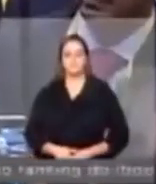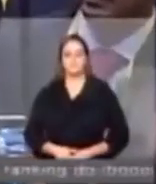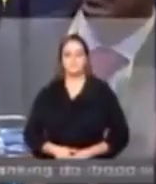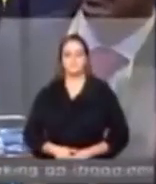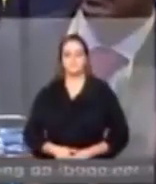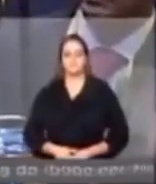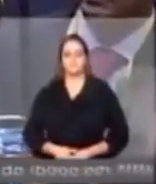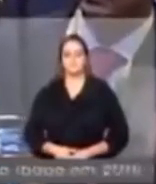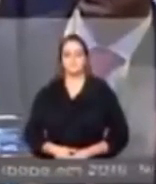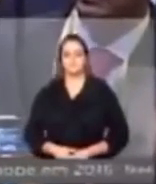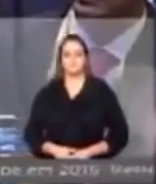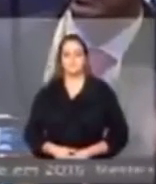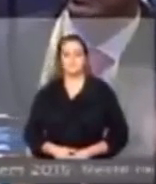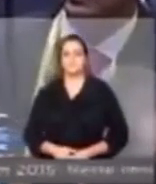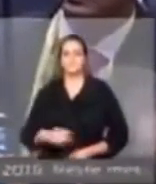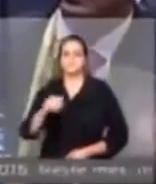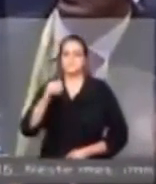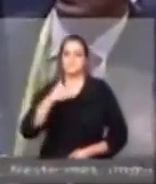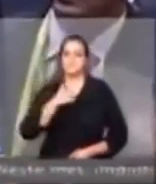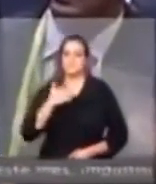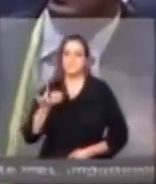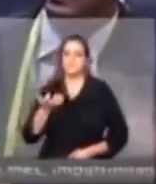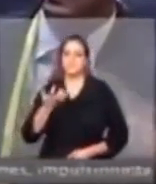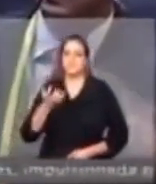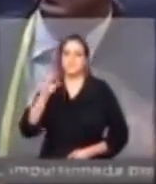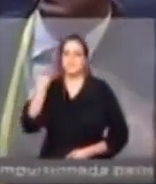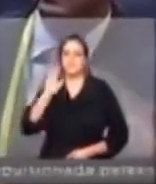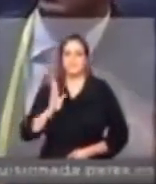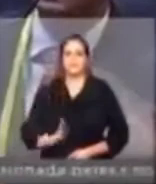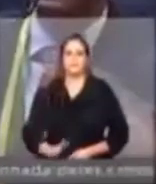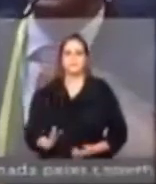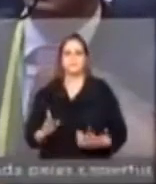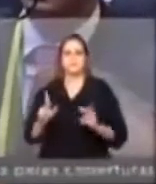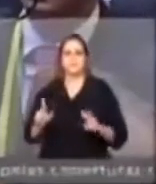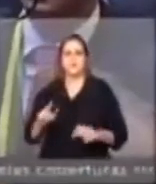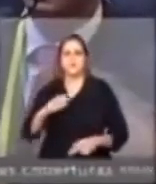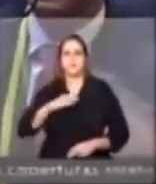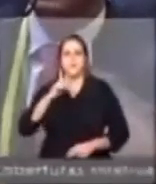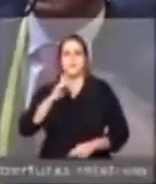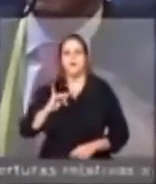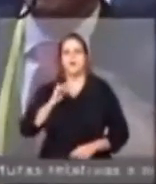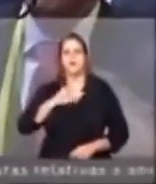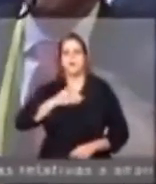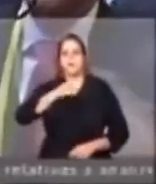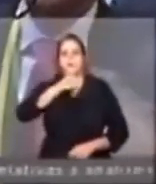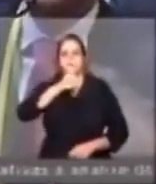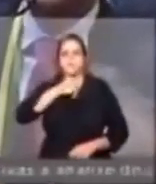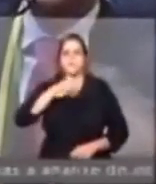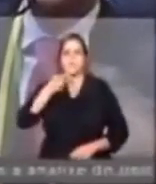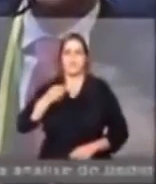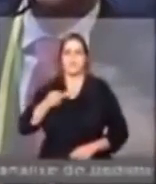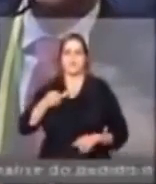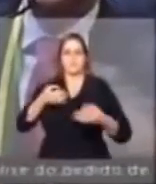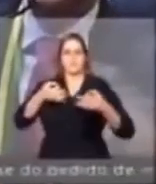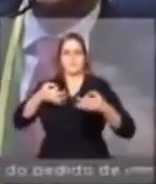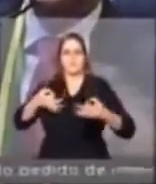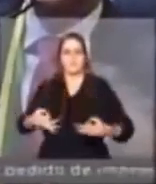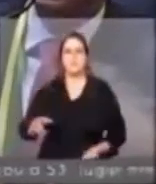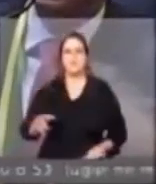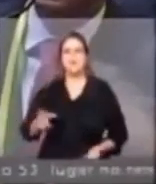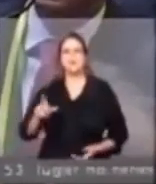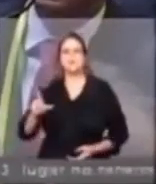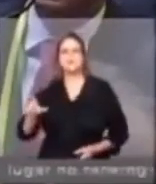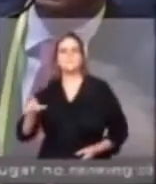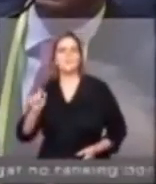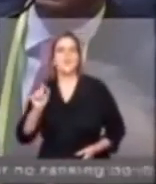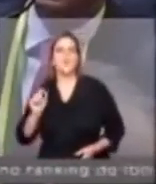Por um Brasil onde meu pai e meu avô diziam que decência e